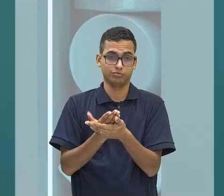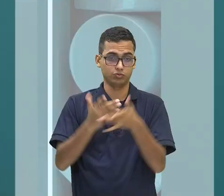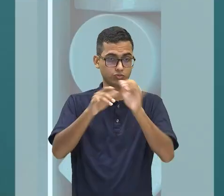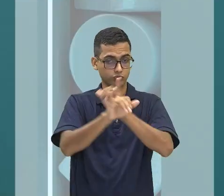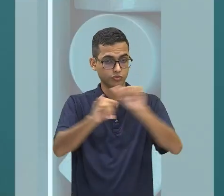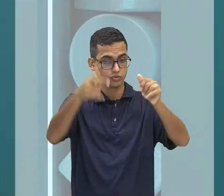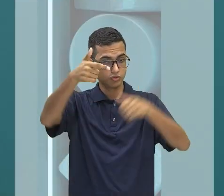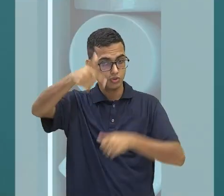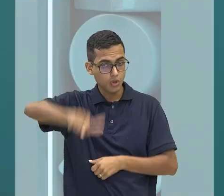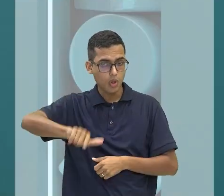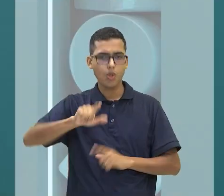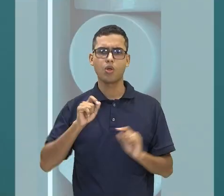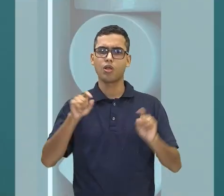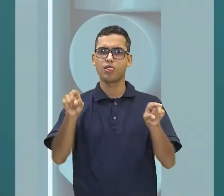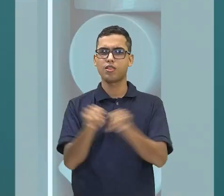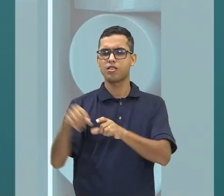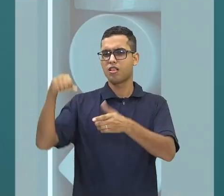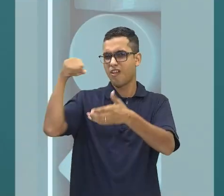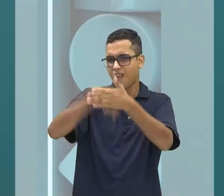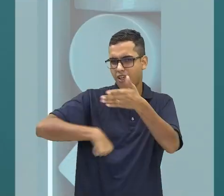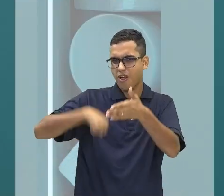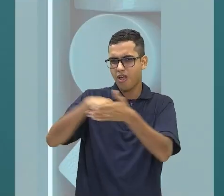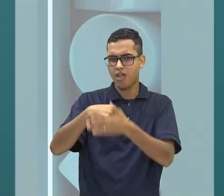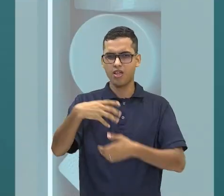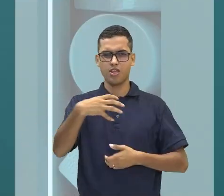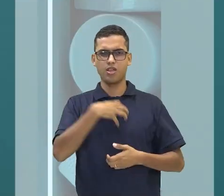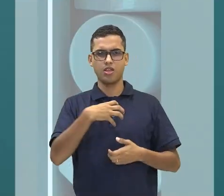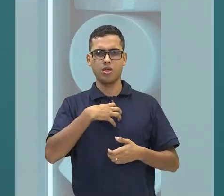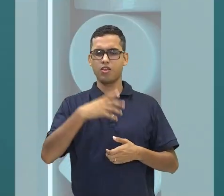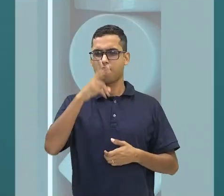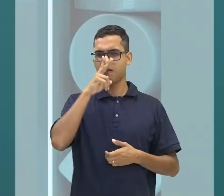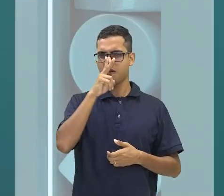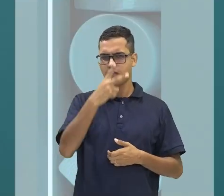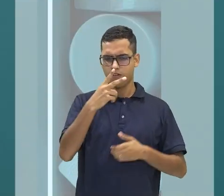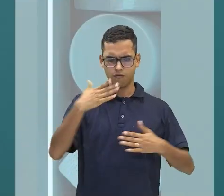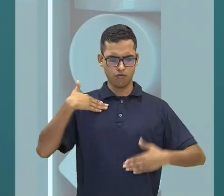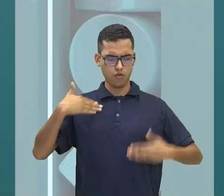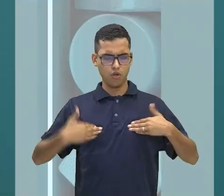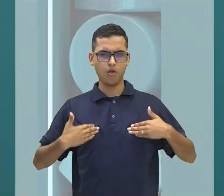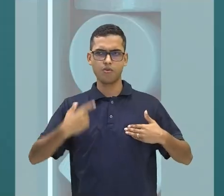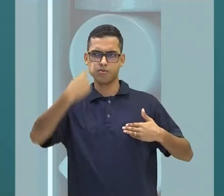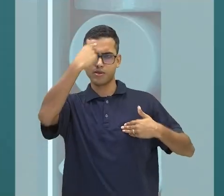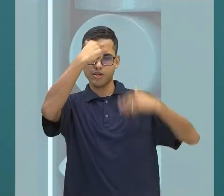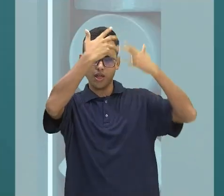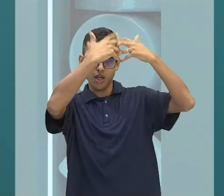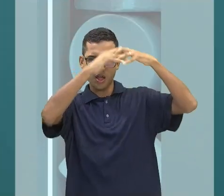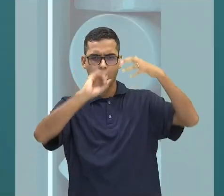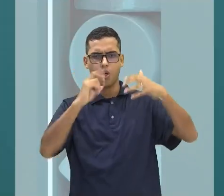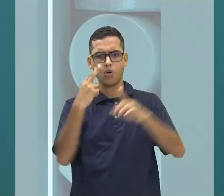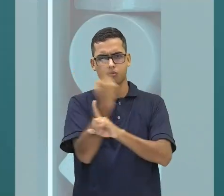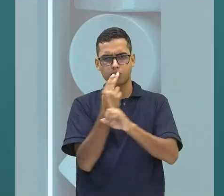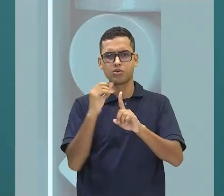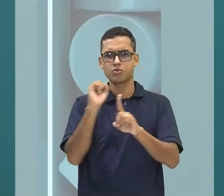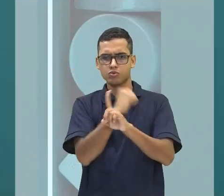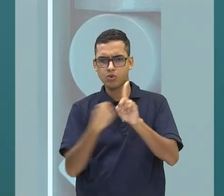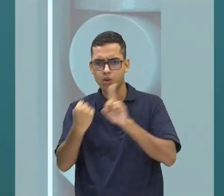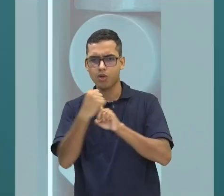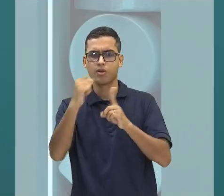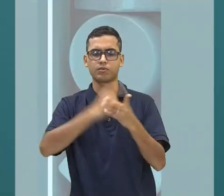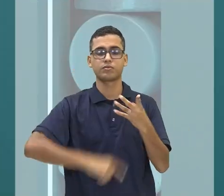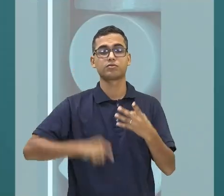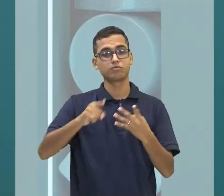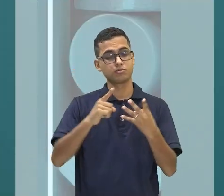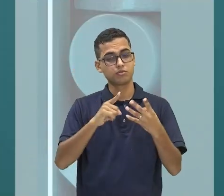As lutas, elas não servem somente para benefícios físicos, mentais ou sociais. Você abre o seu leque